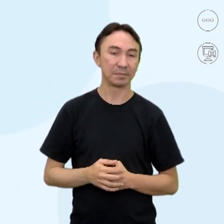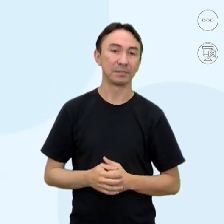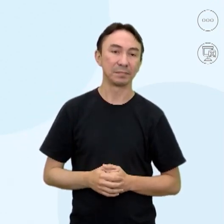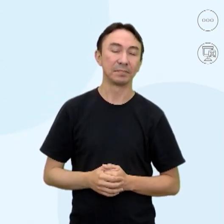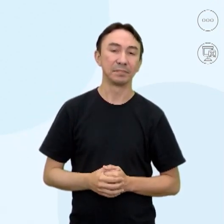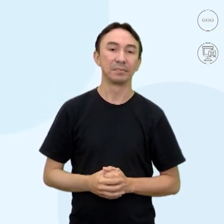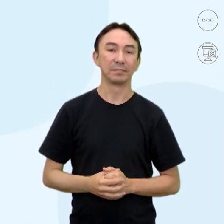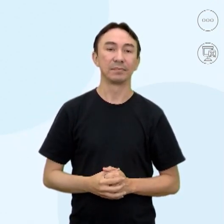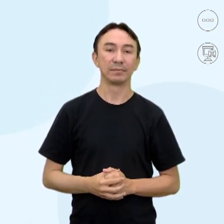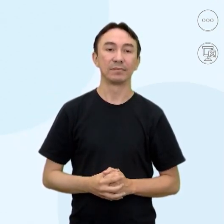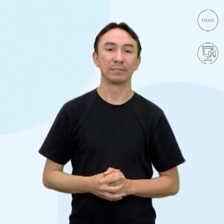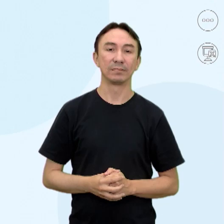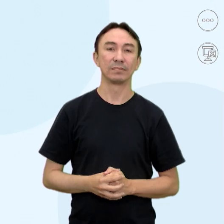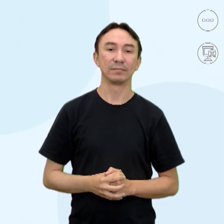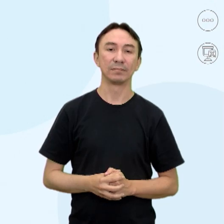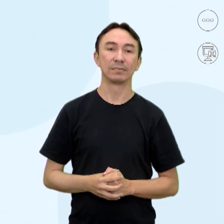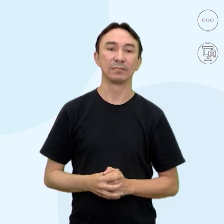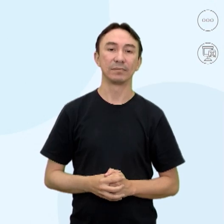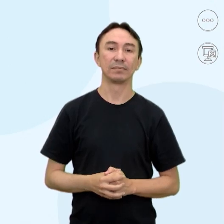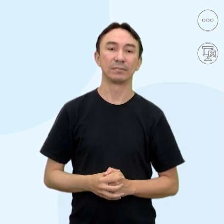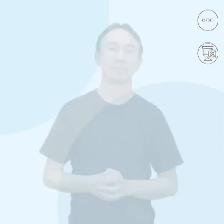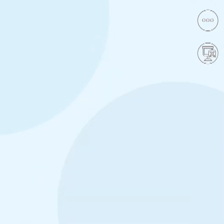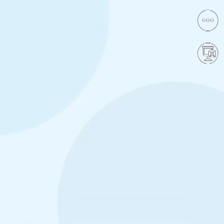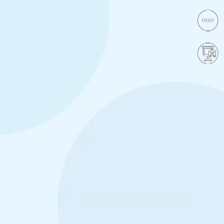interagir. Já voltamos.